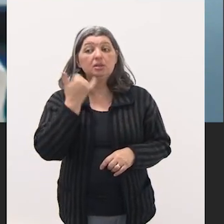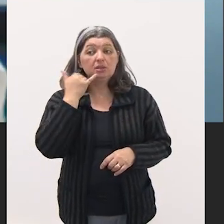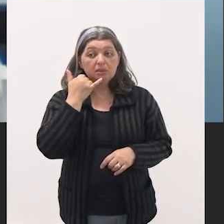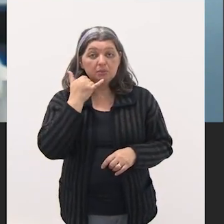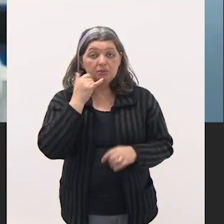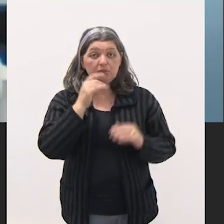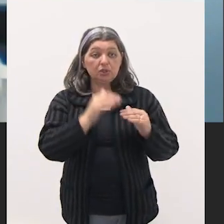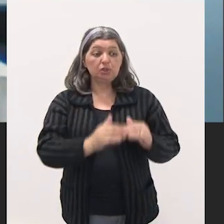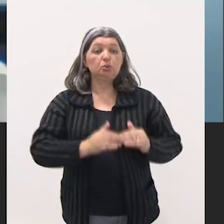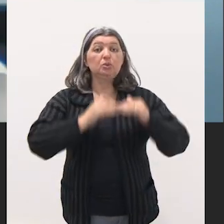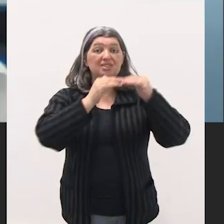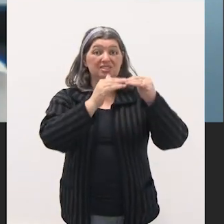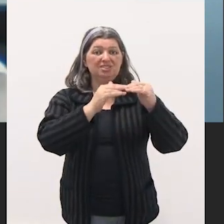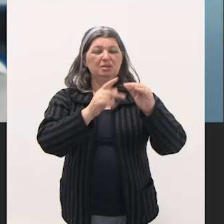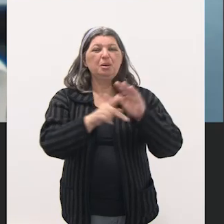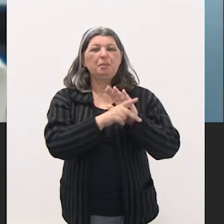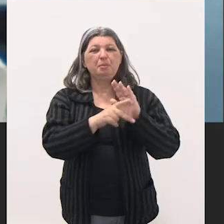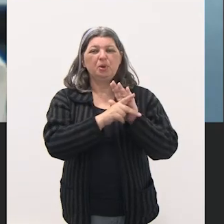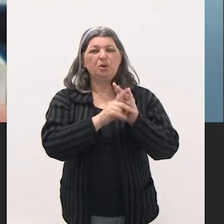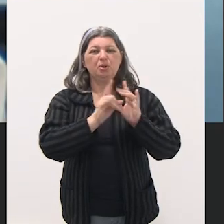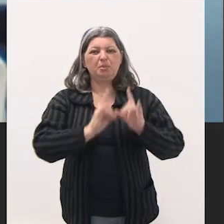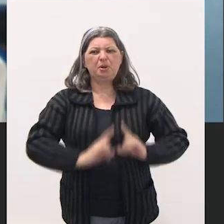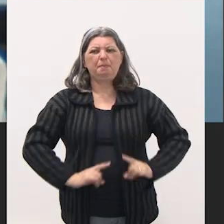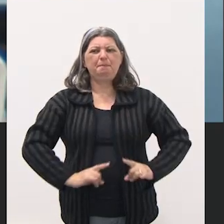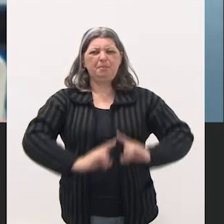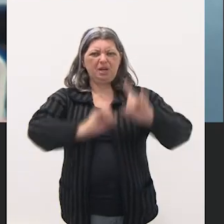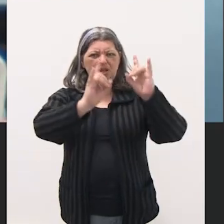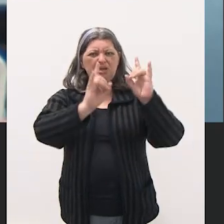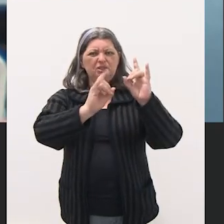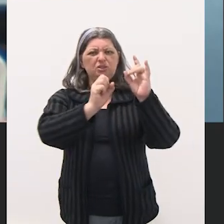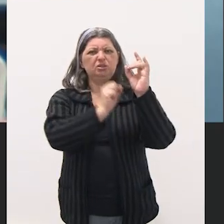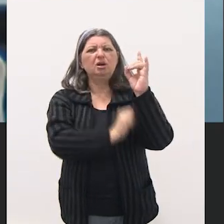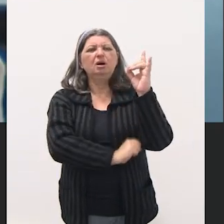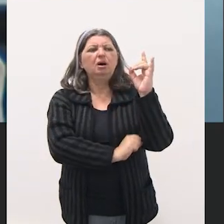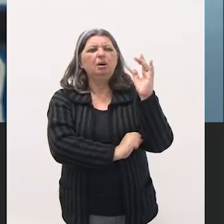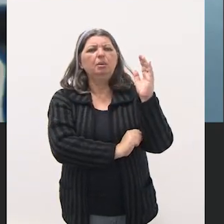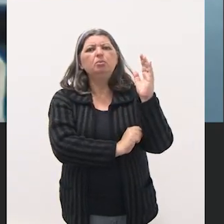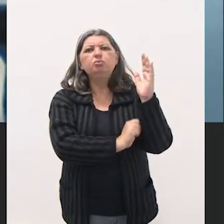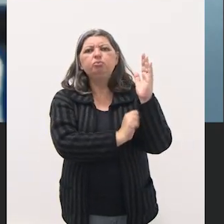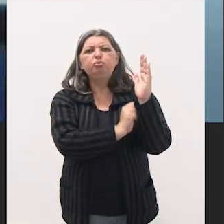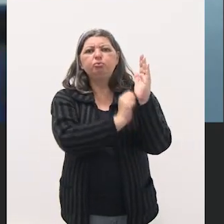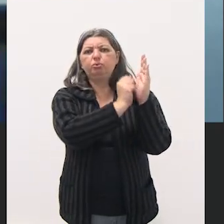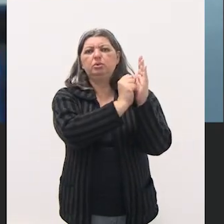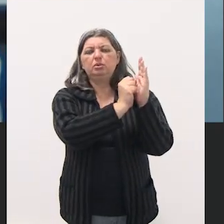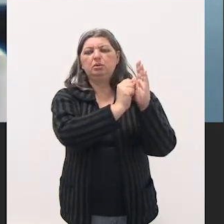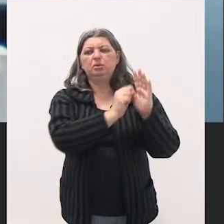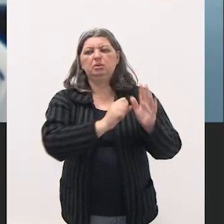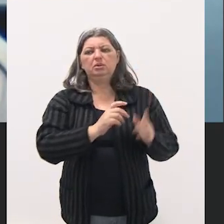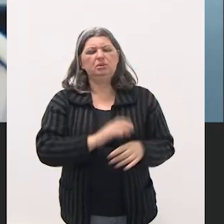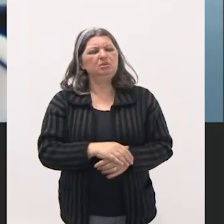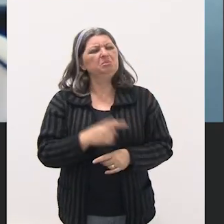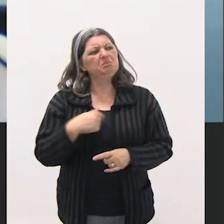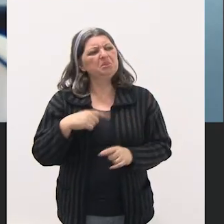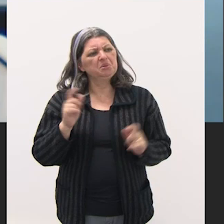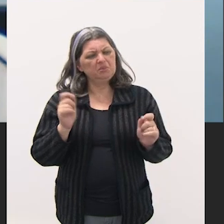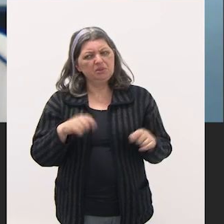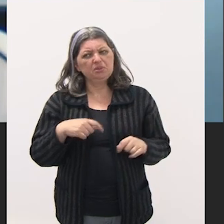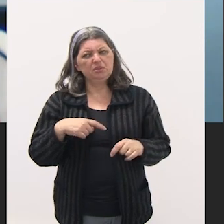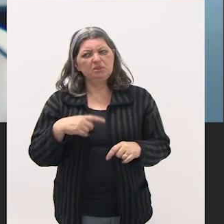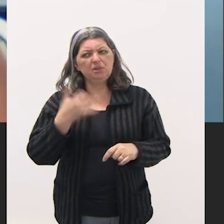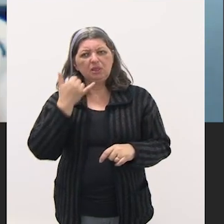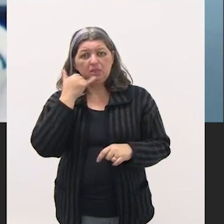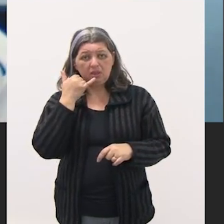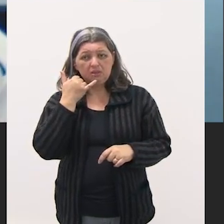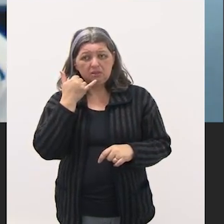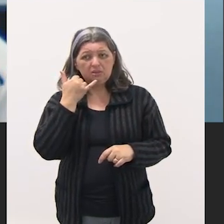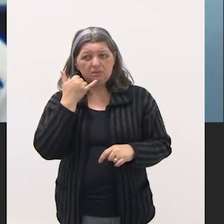de cima. Eu falei, nossa, mas quase sempre pensei lá comigo. Olha, a maioria das vezes você pode até ter telefone,